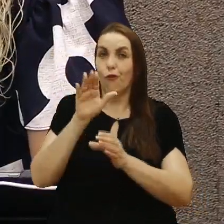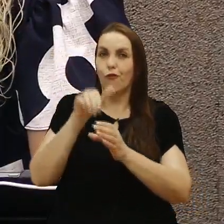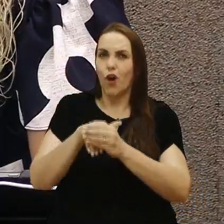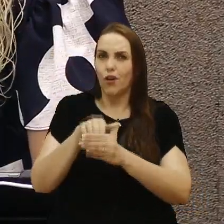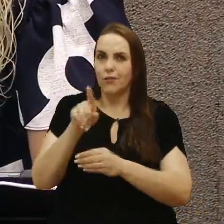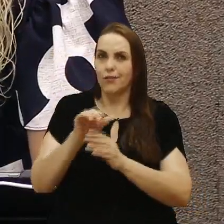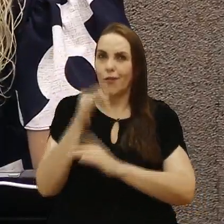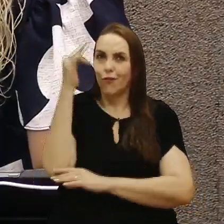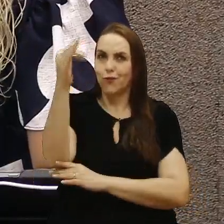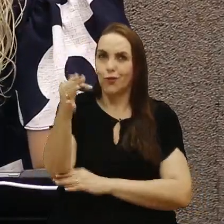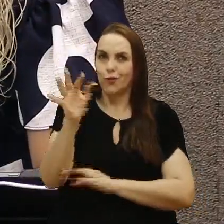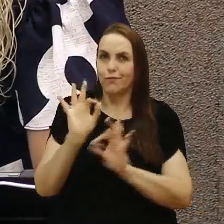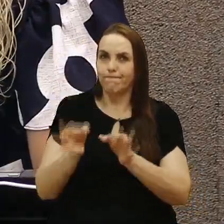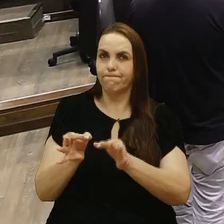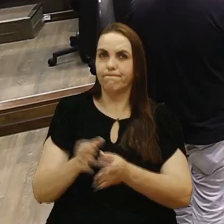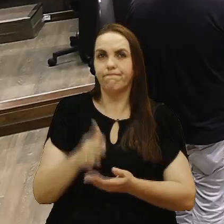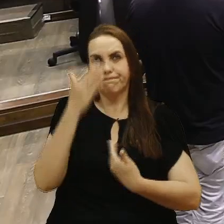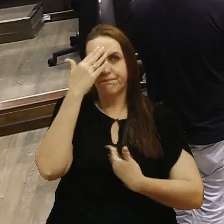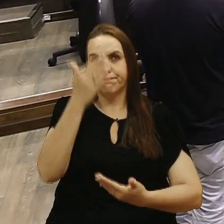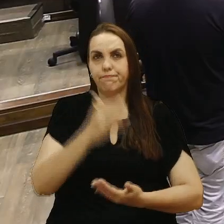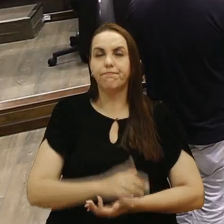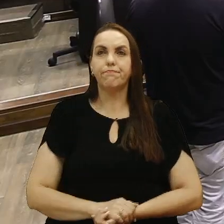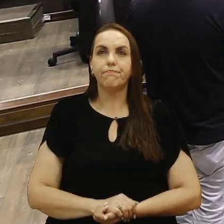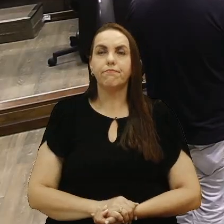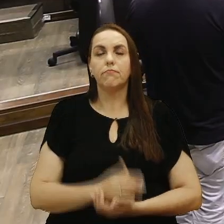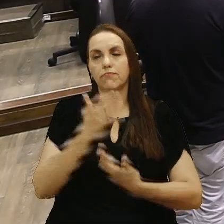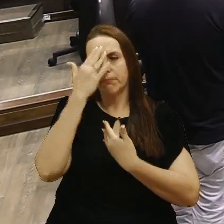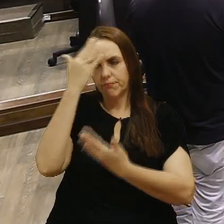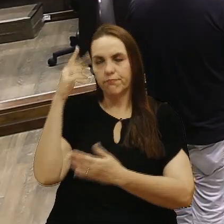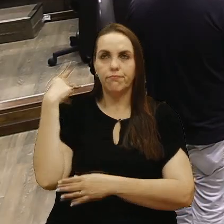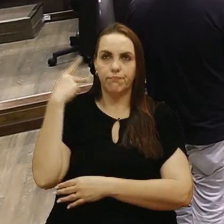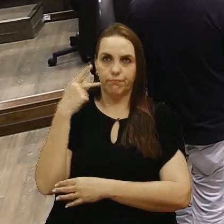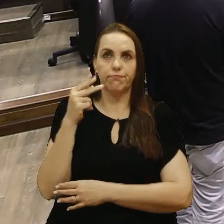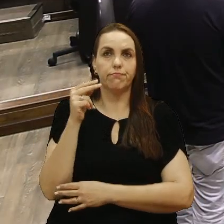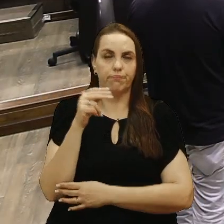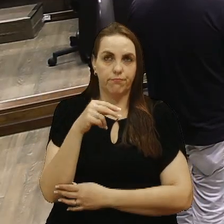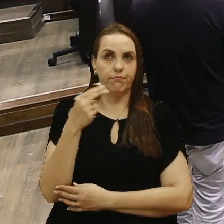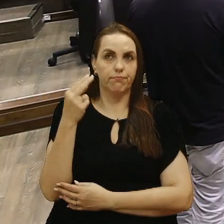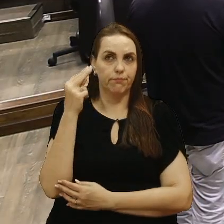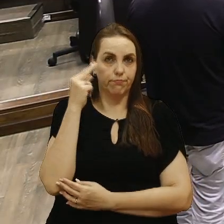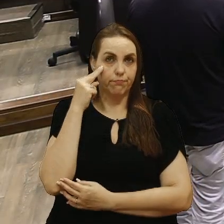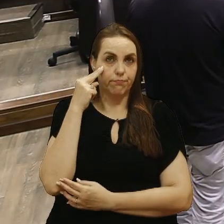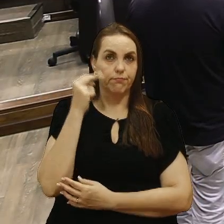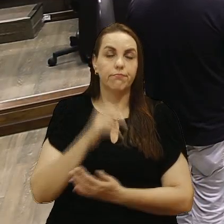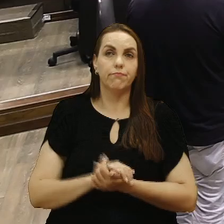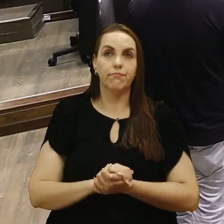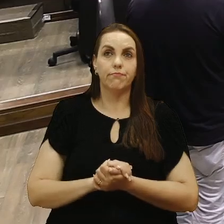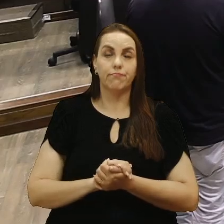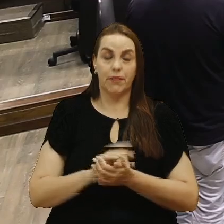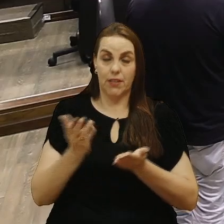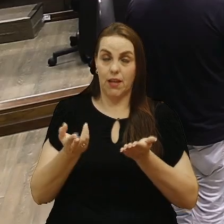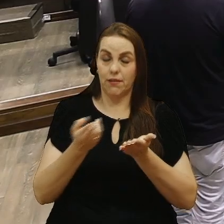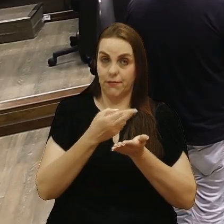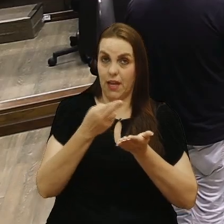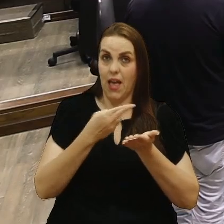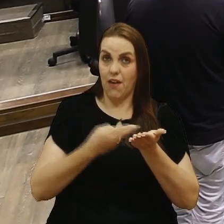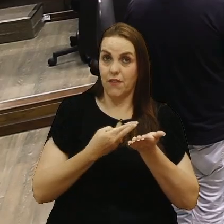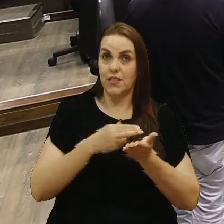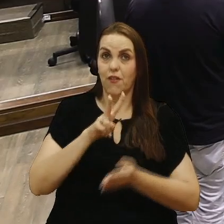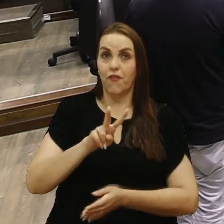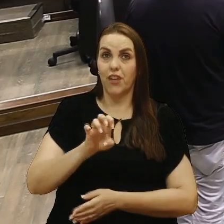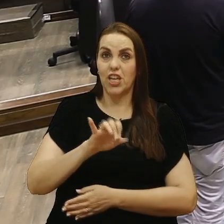define o futuro da gente. Obrigado. Muito obrigado, vereador Fantinel. E quem quiser dar uma olhadinha, a matéria da Veja, ali onde eu me baseei nas informações, mas tem alguns